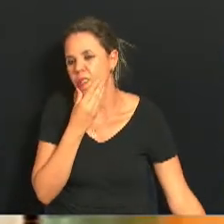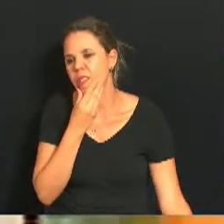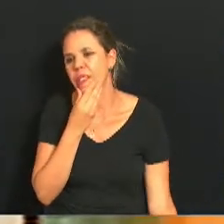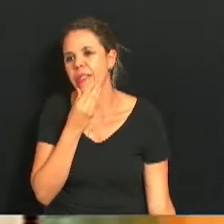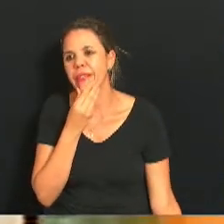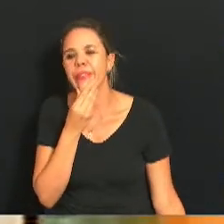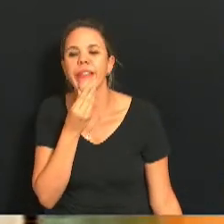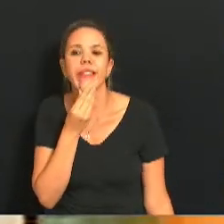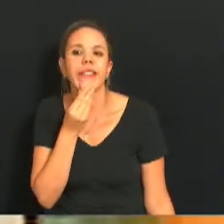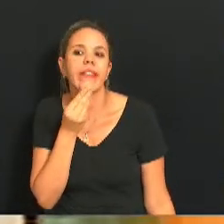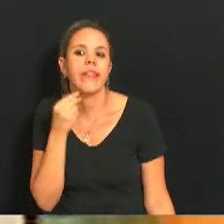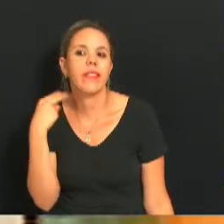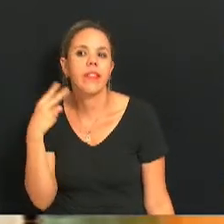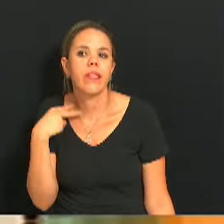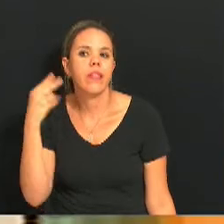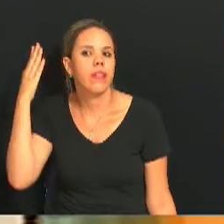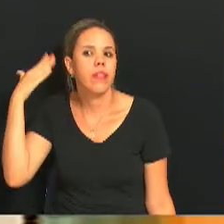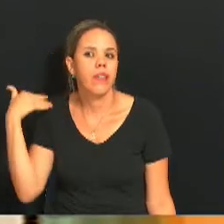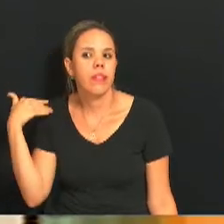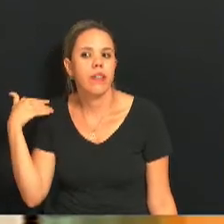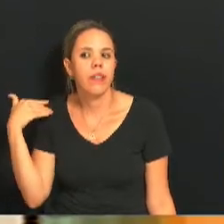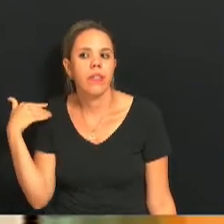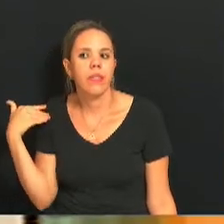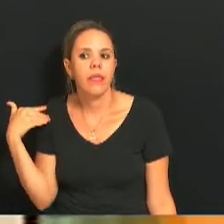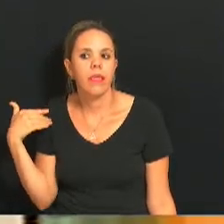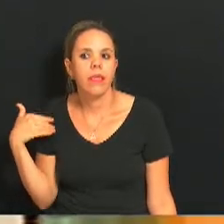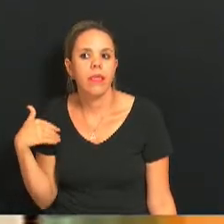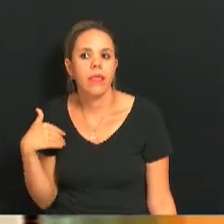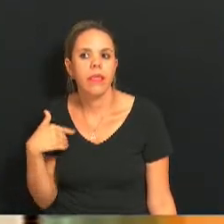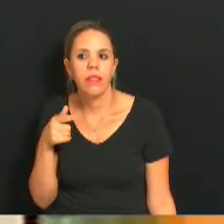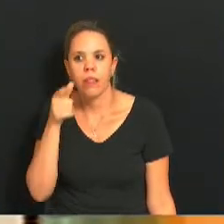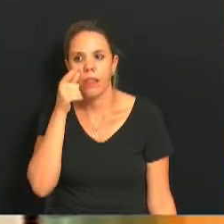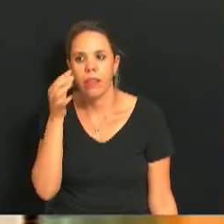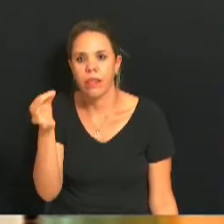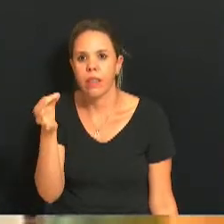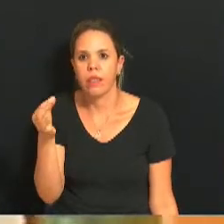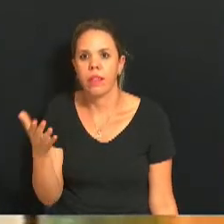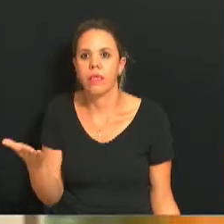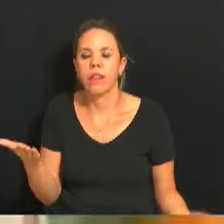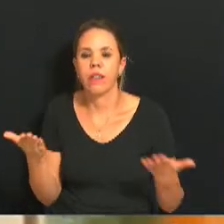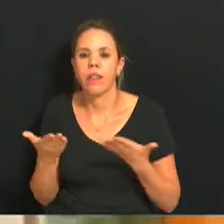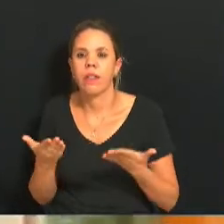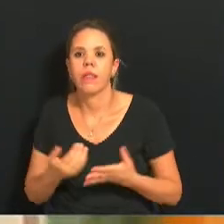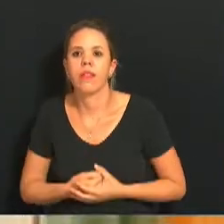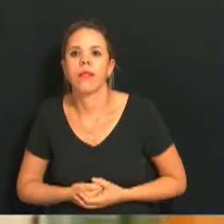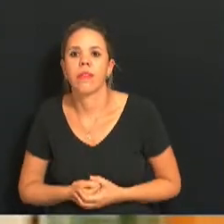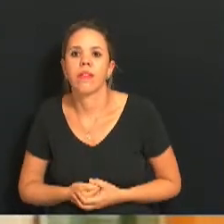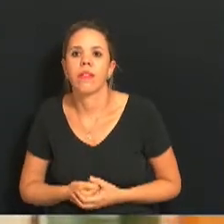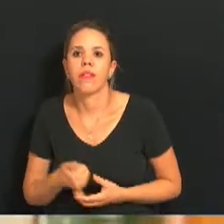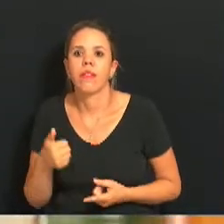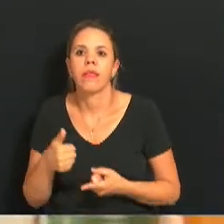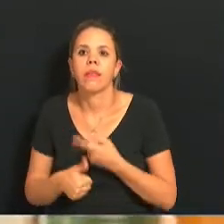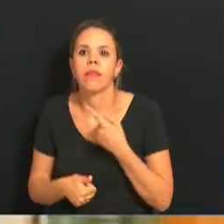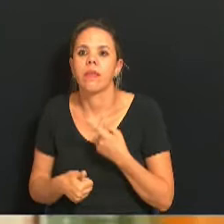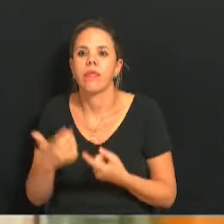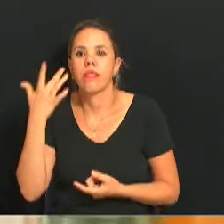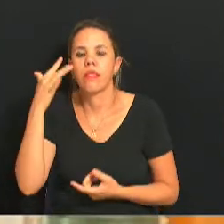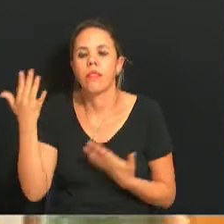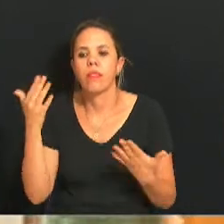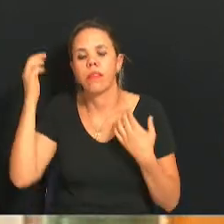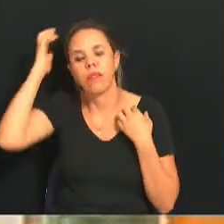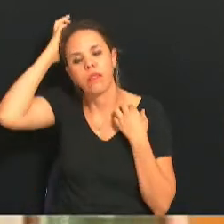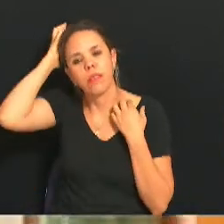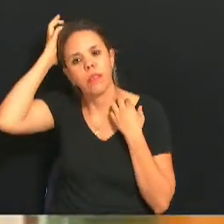eu ia falar com as pessoas que estão vendo aqui nesse momento eu primeiramente eu não sei como vai ser a